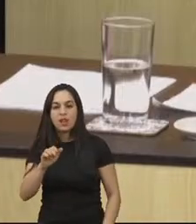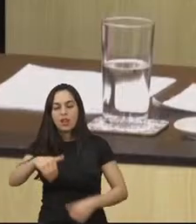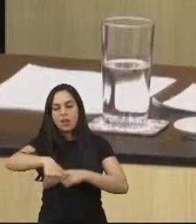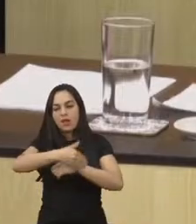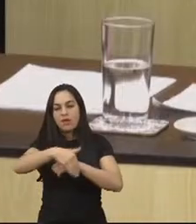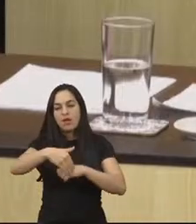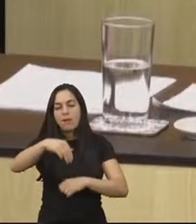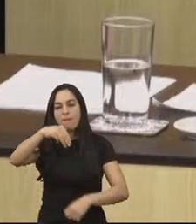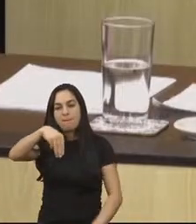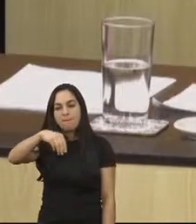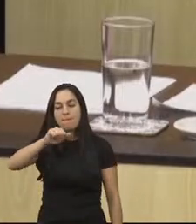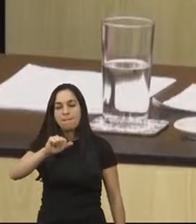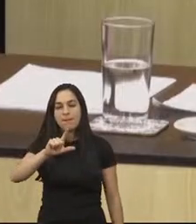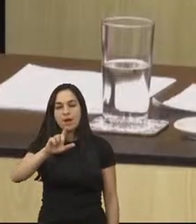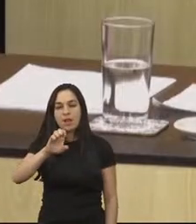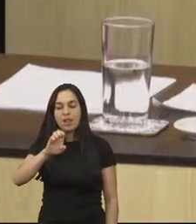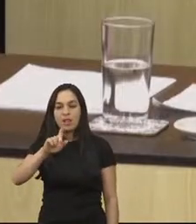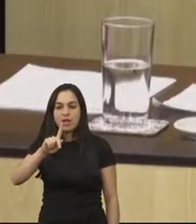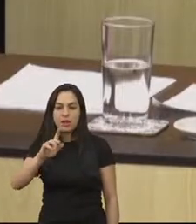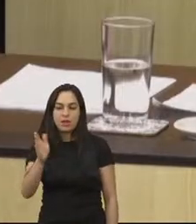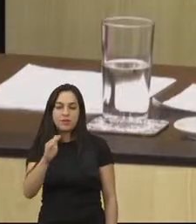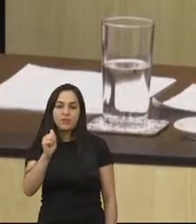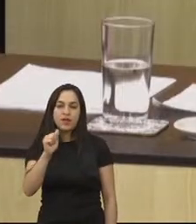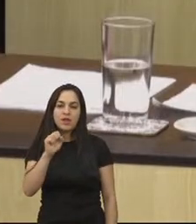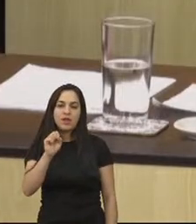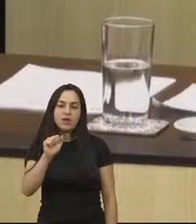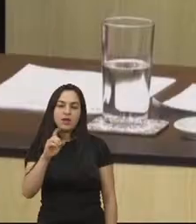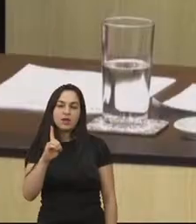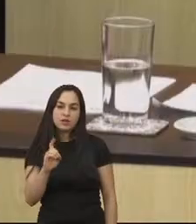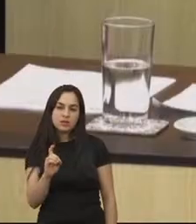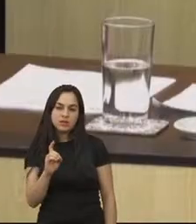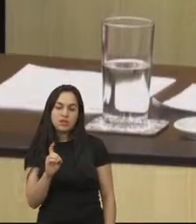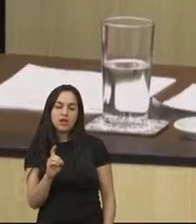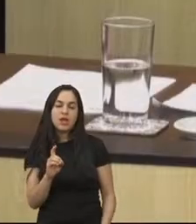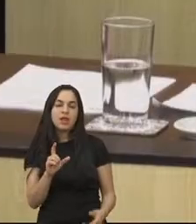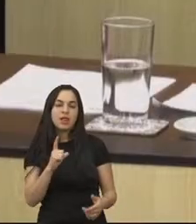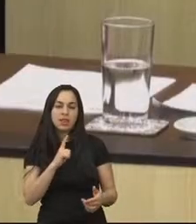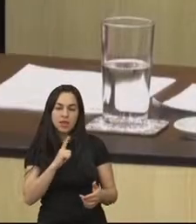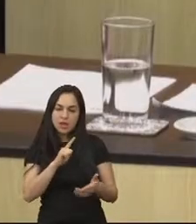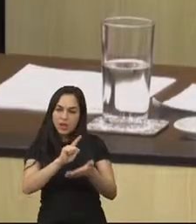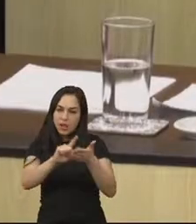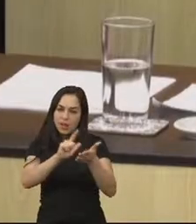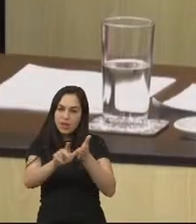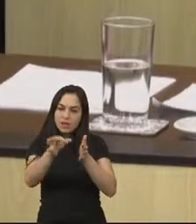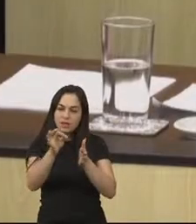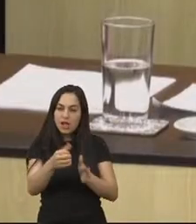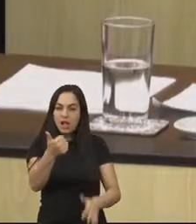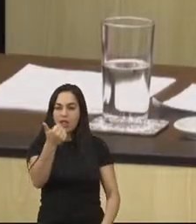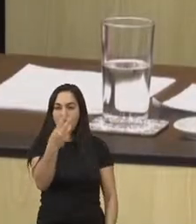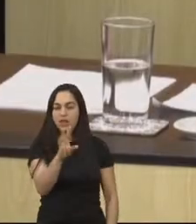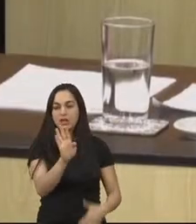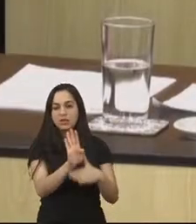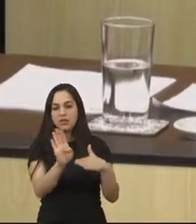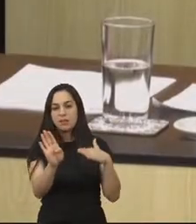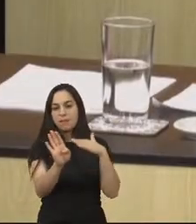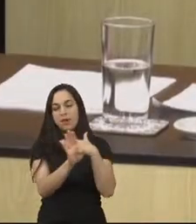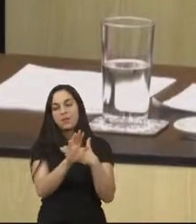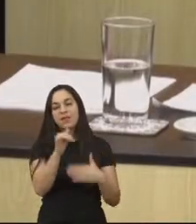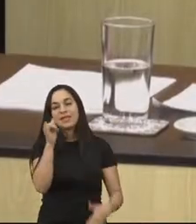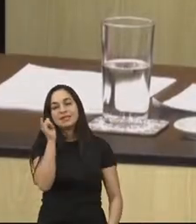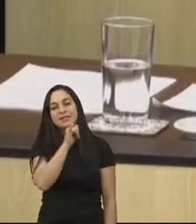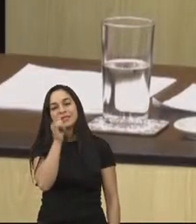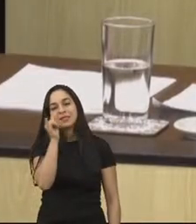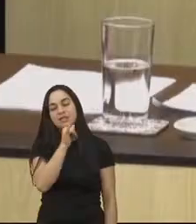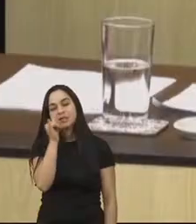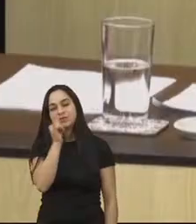Assig, ampliou a coleta e tratamento adequado do esgoto para 13 bairros. A inconsistência da energia elétrica